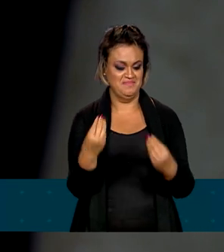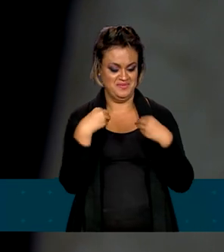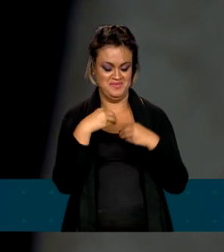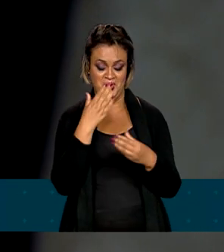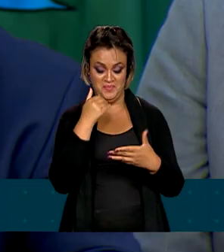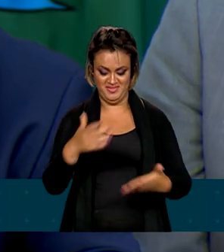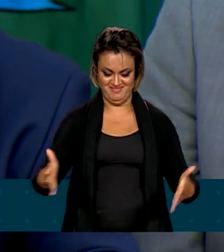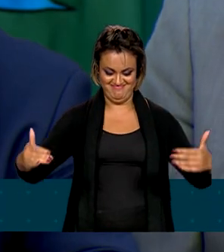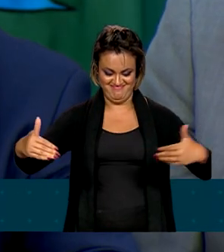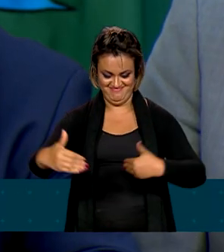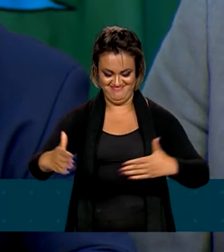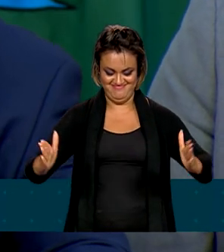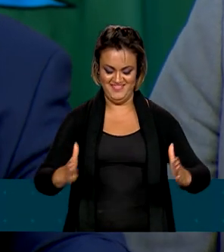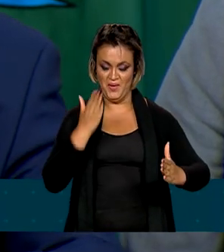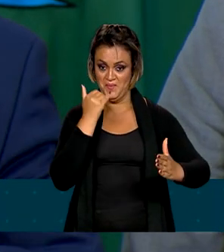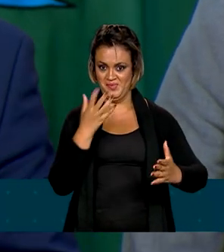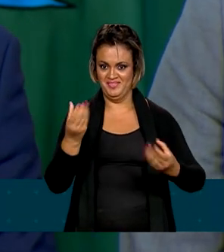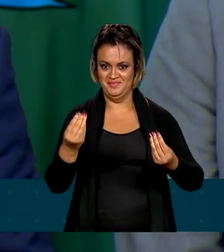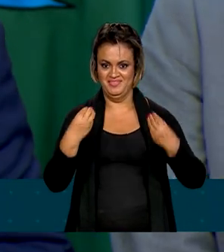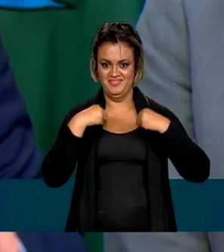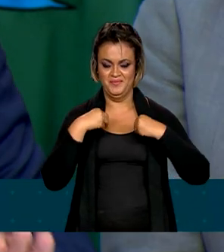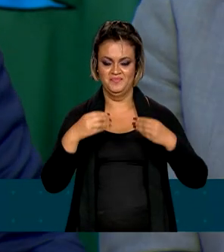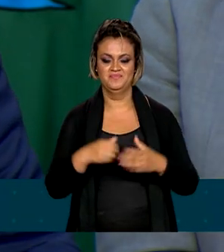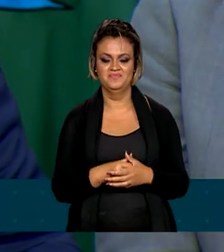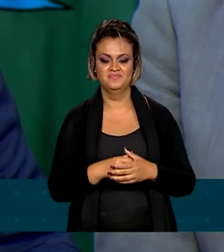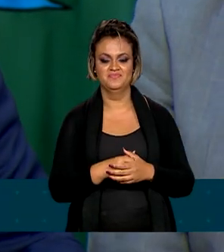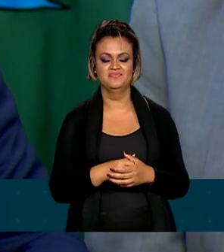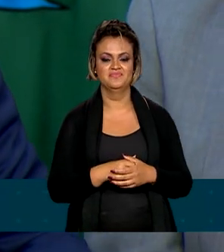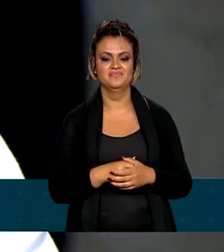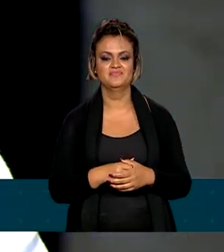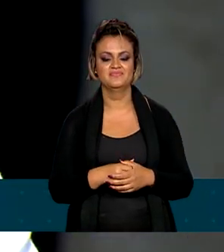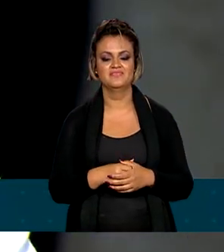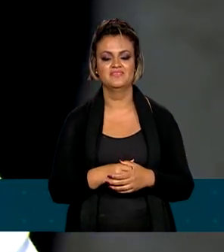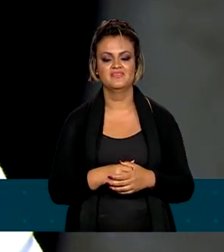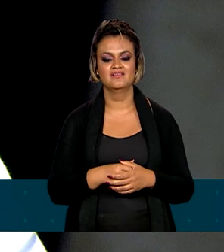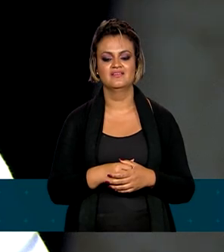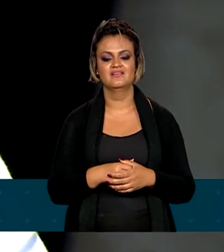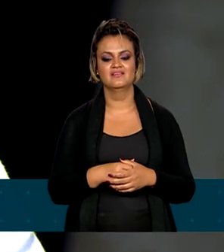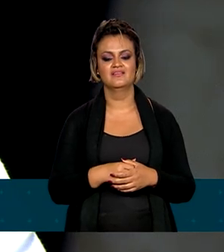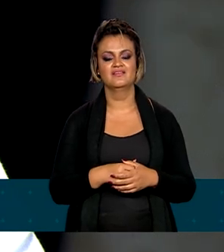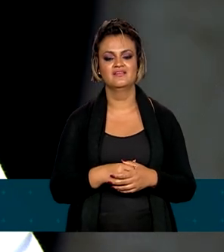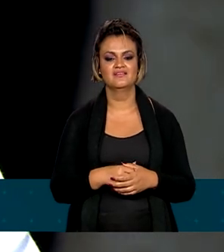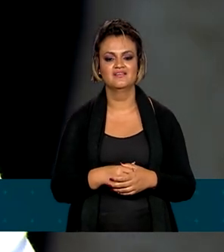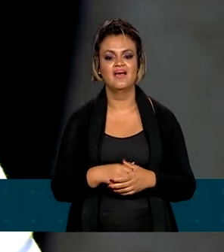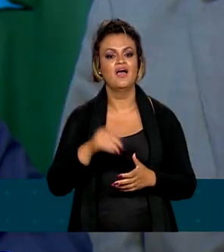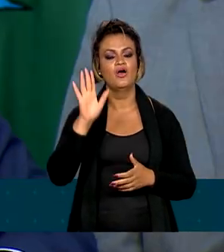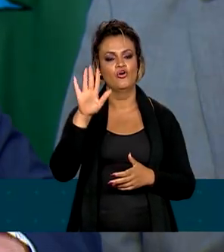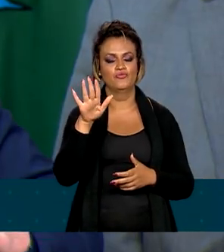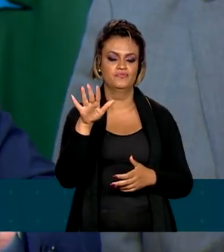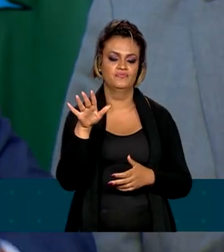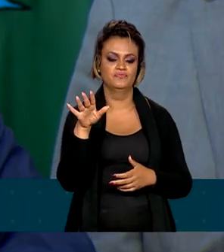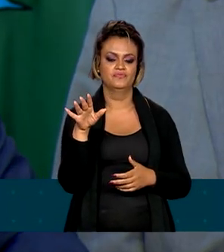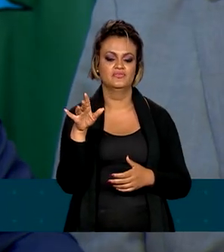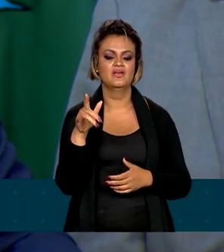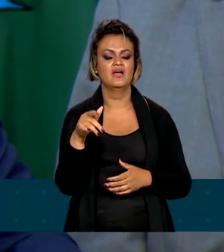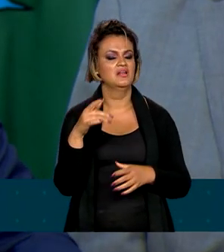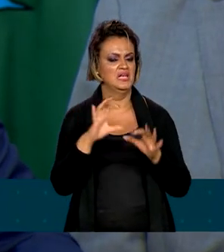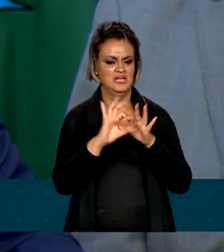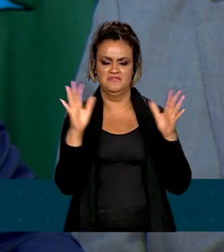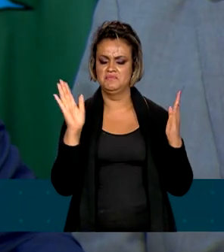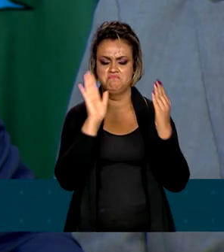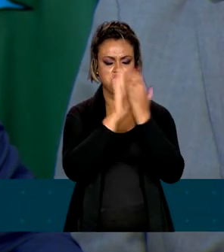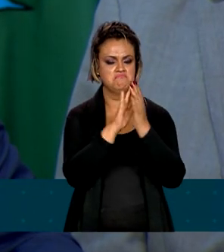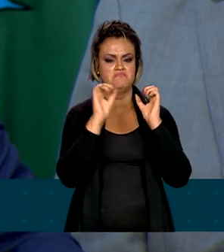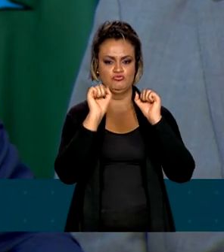cesta básica. Entendeu? Gente, olha, no mais é o seguinte, nós estamos à disposição